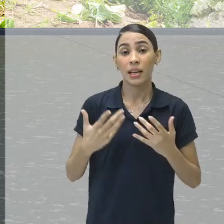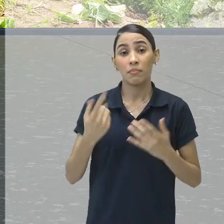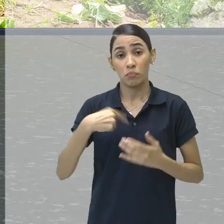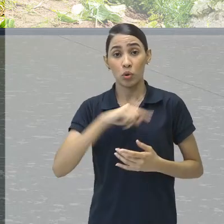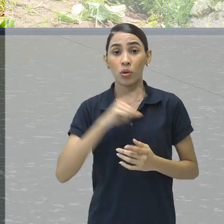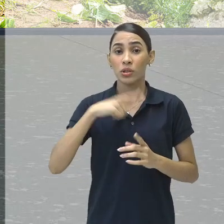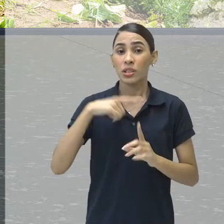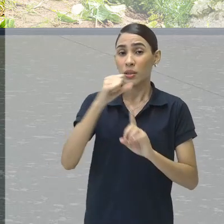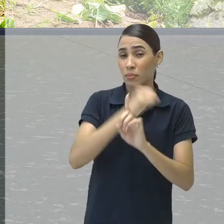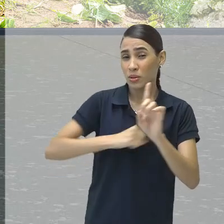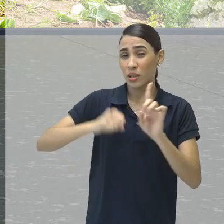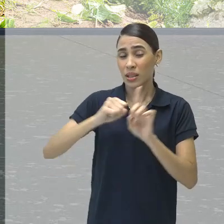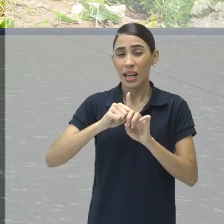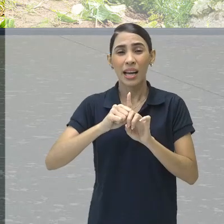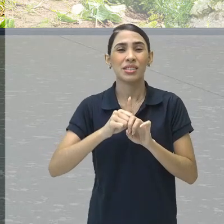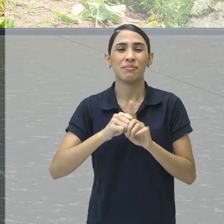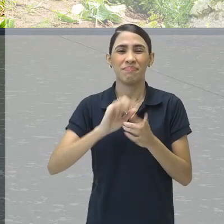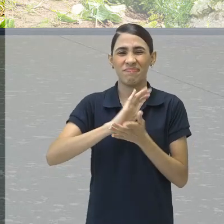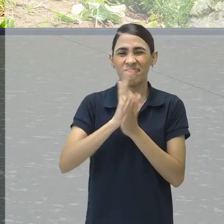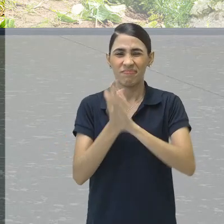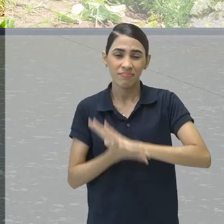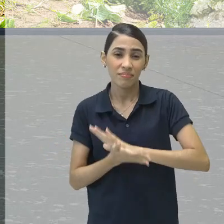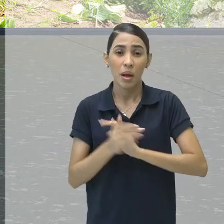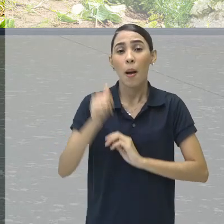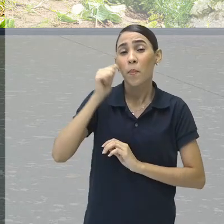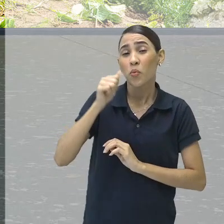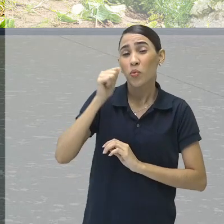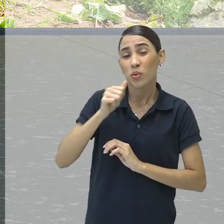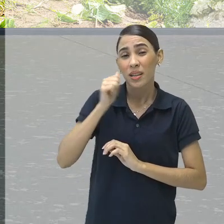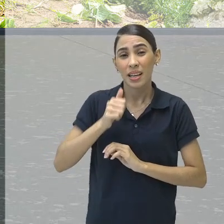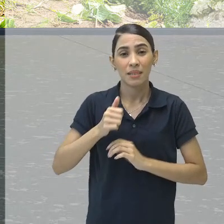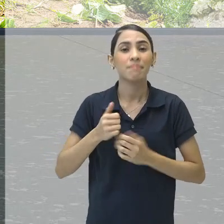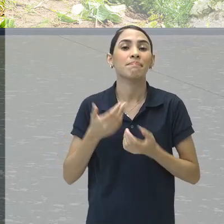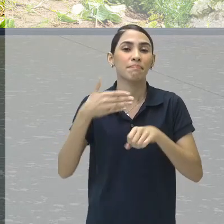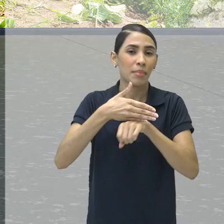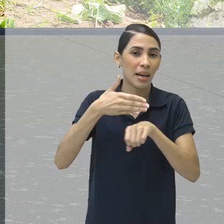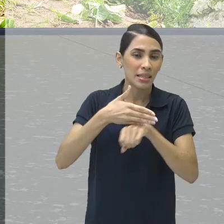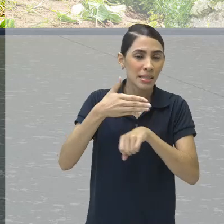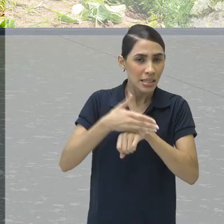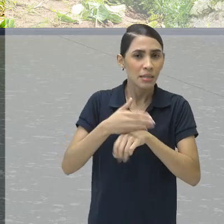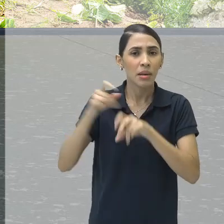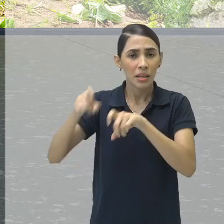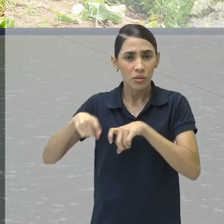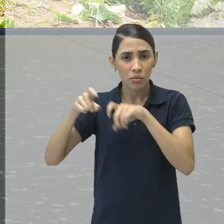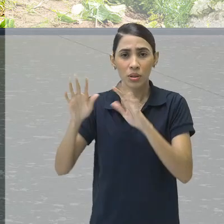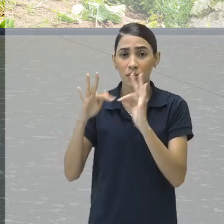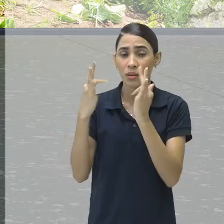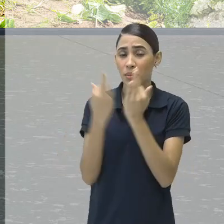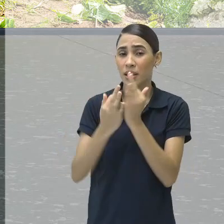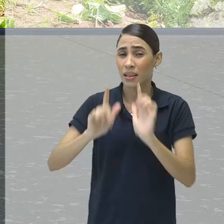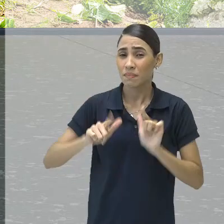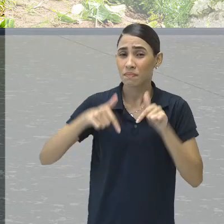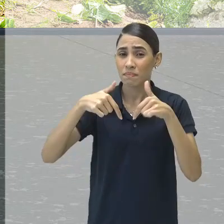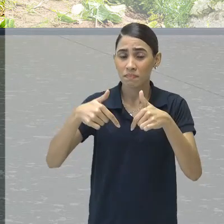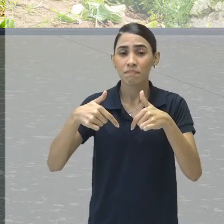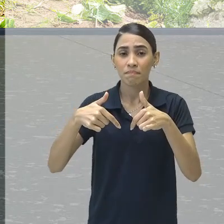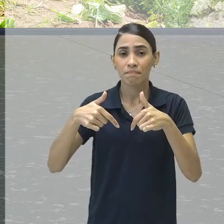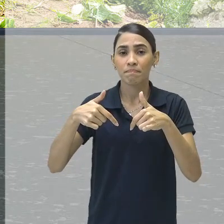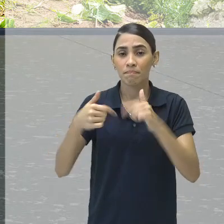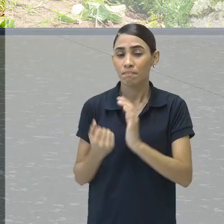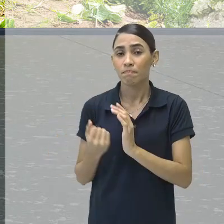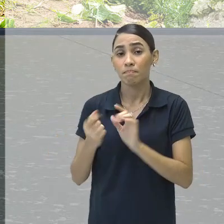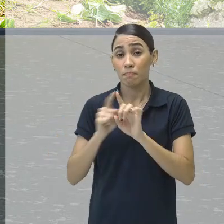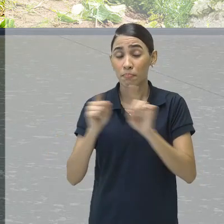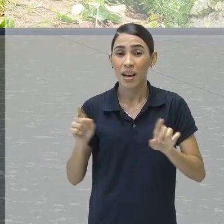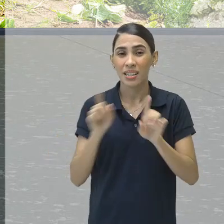sociedade patriarcal, machista, né? Onde a mulher participa, no caso da agricultura familiar, ativamente do processo produtivo. Mas